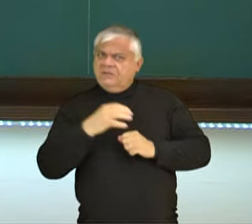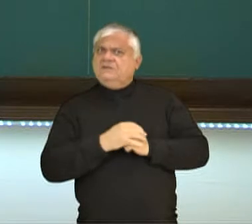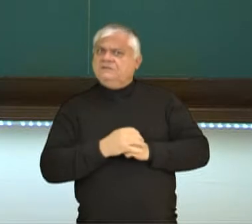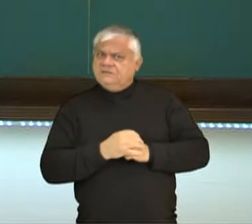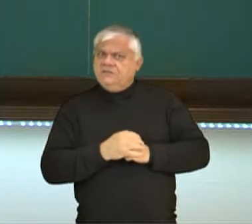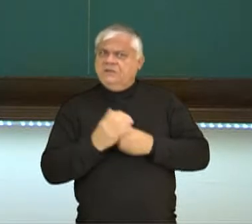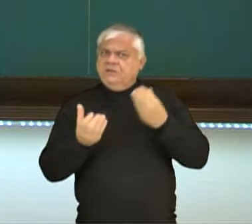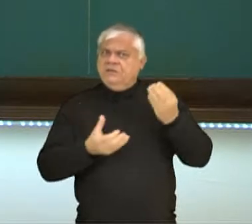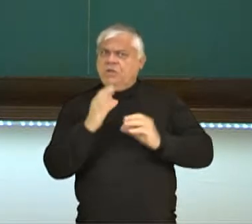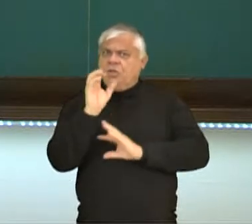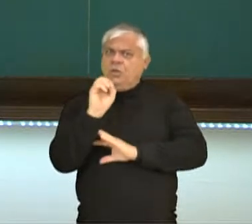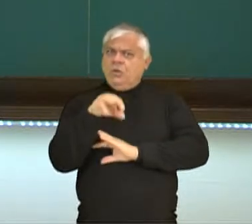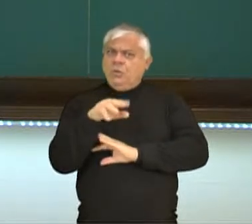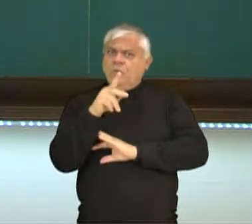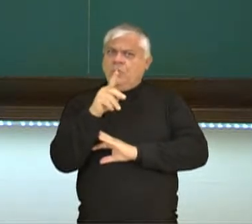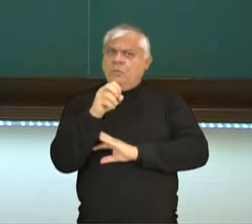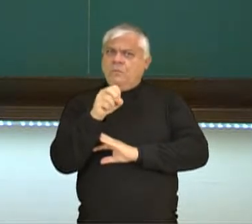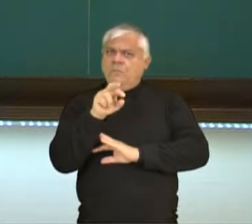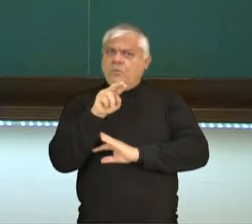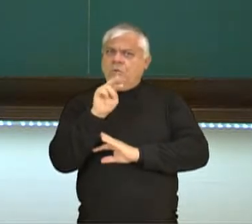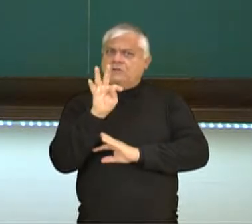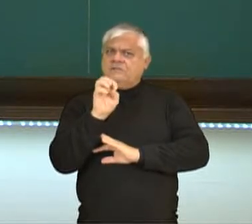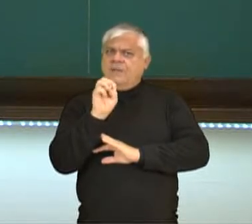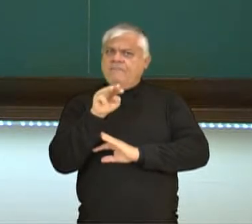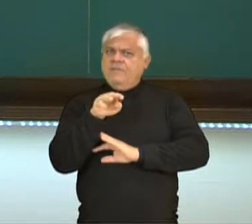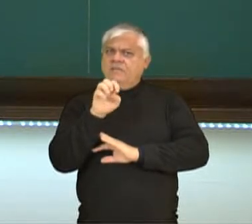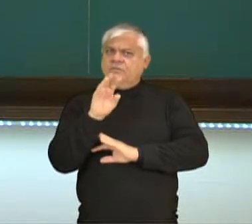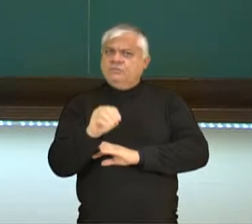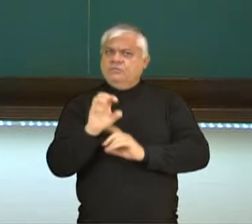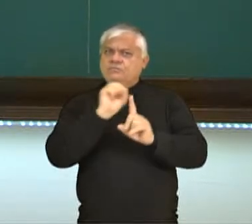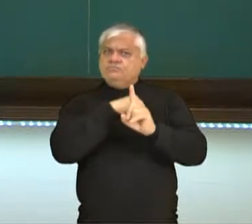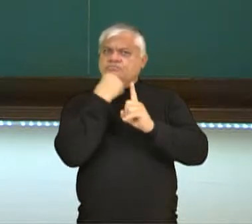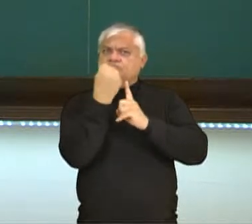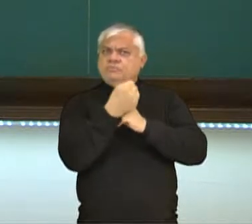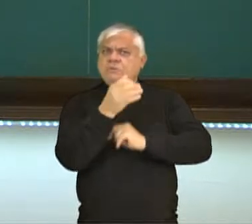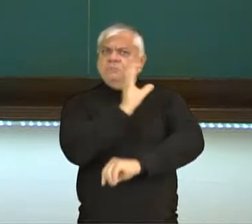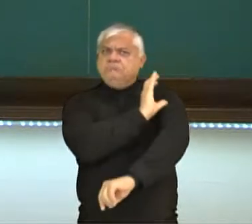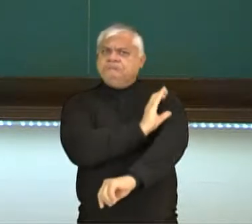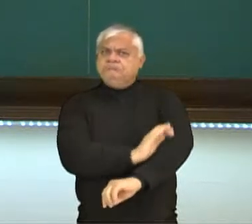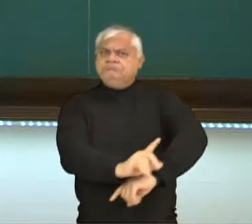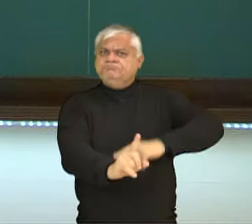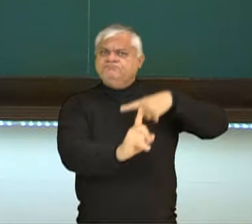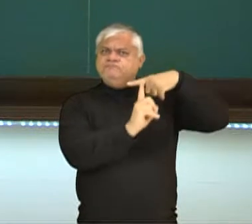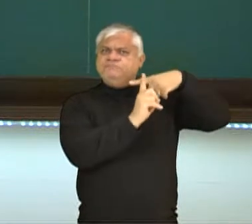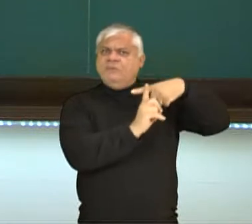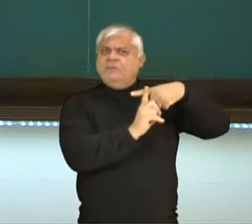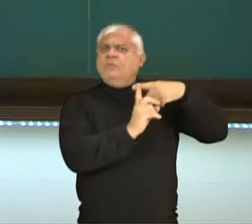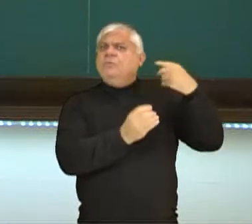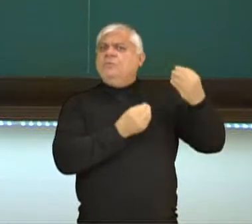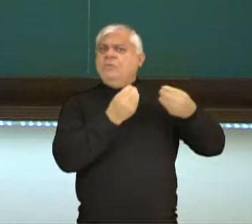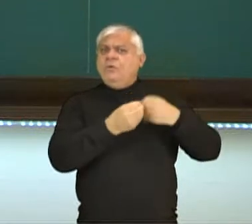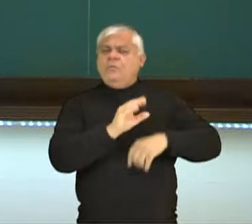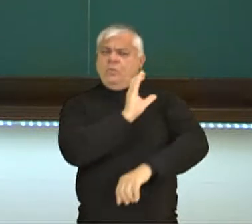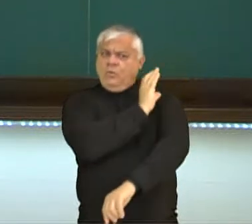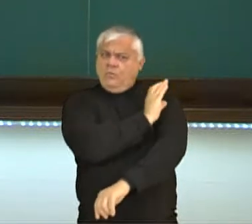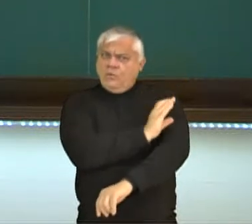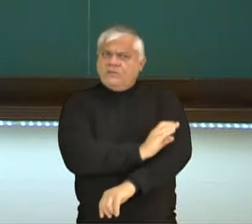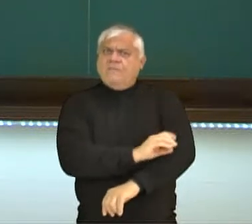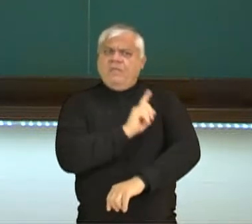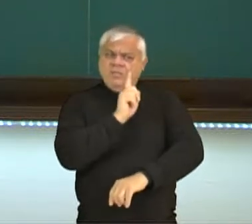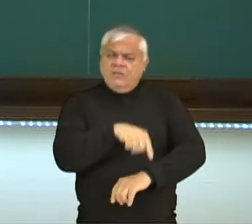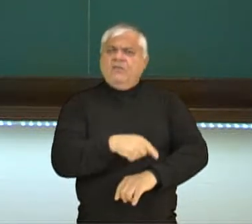pensar aí nesse comportamento social e um comportamento social positivo, né? E um comportamento social